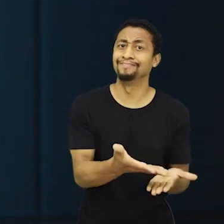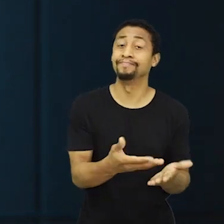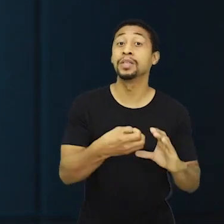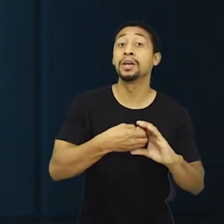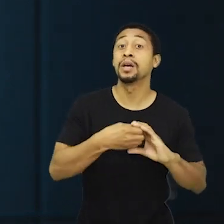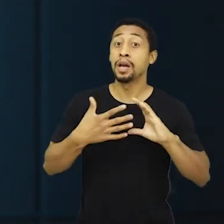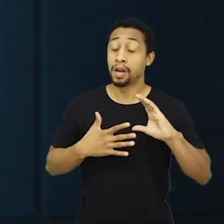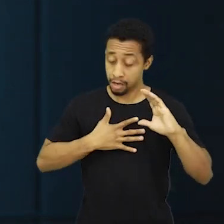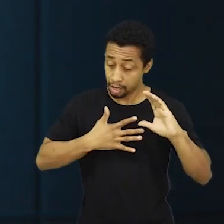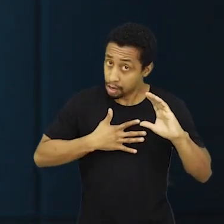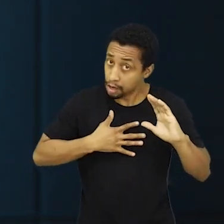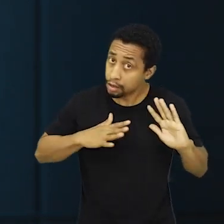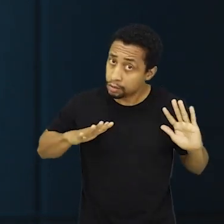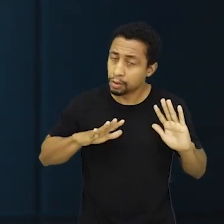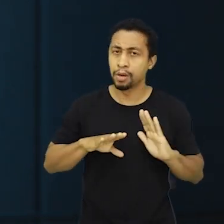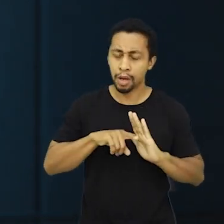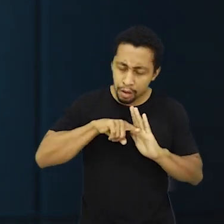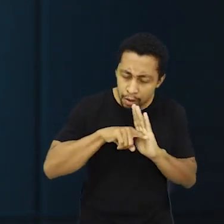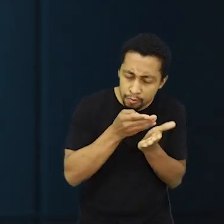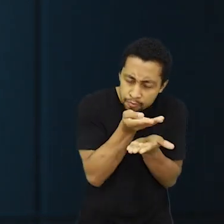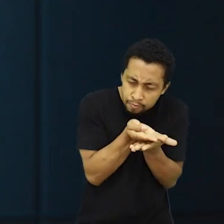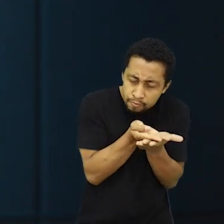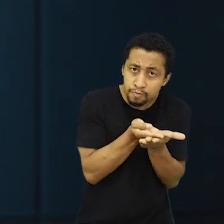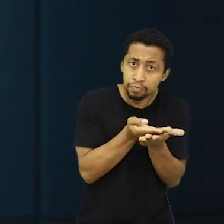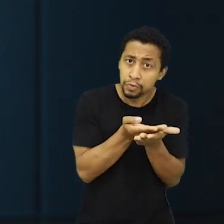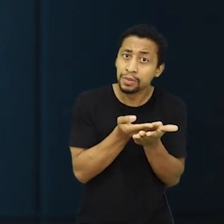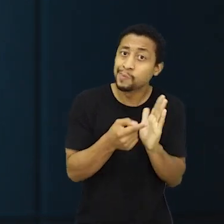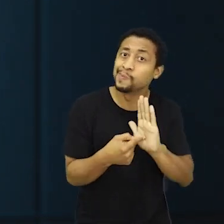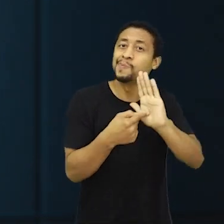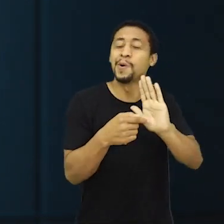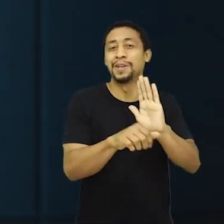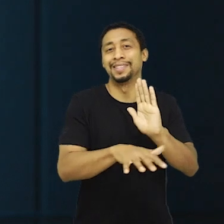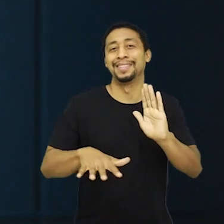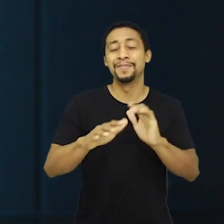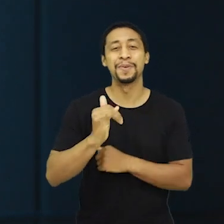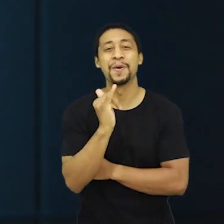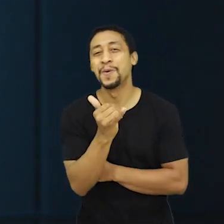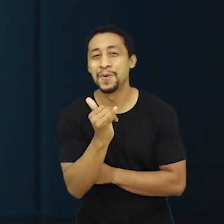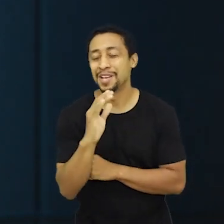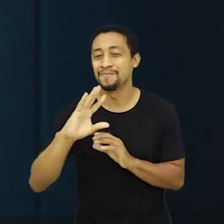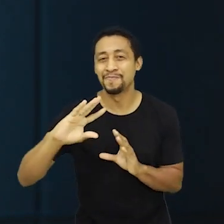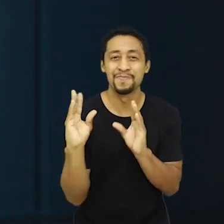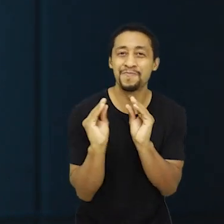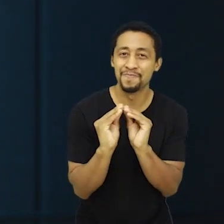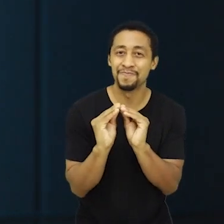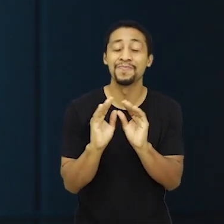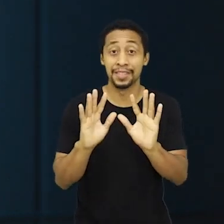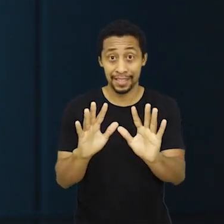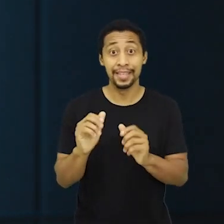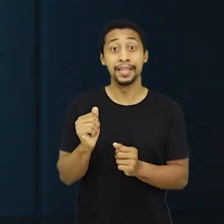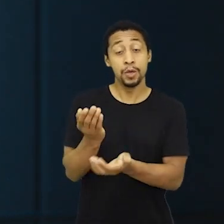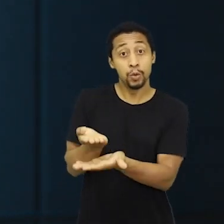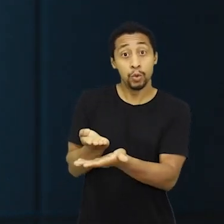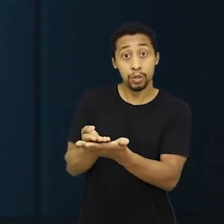meus estudos vão nessa dimensão. Então, para contar muito rapidamente, quando eu estudo no